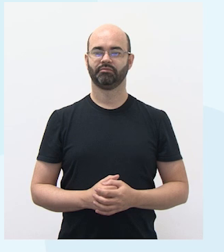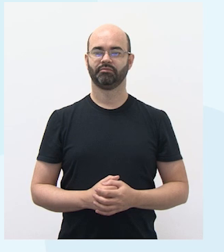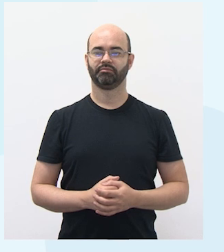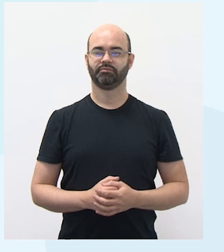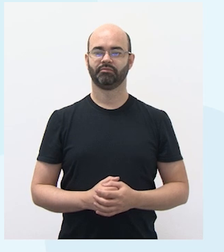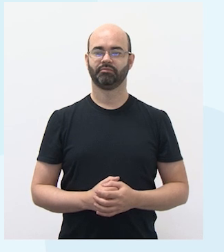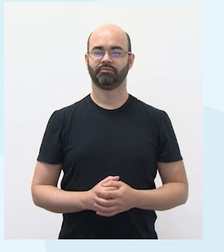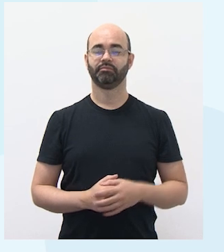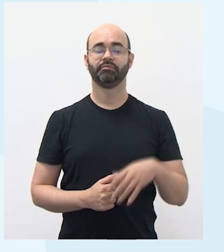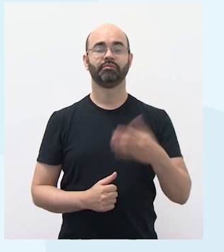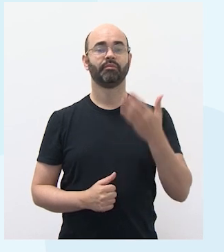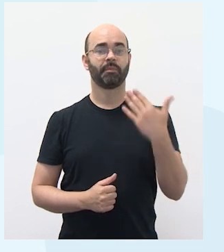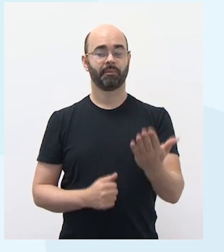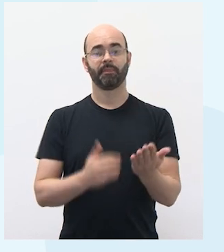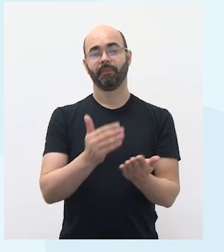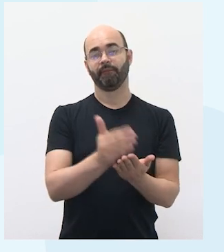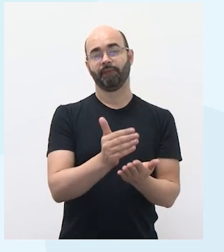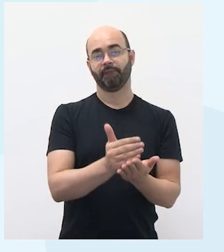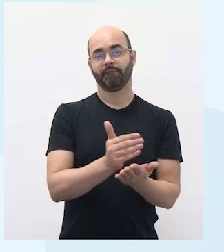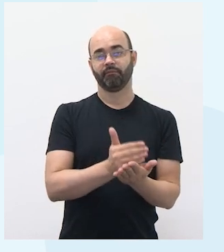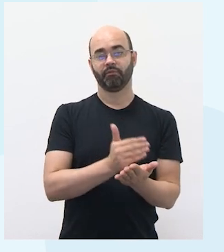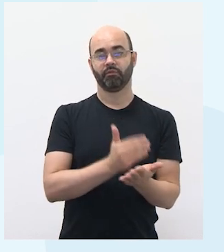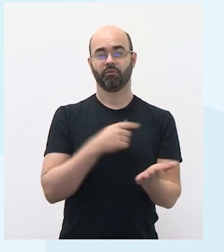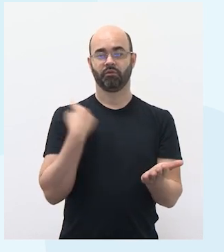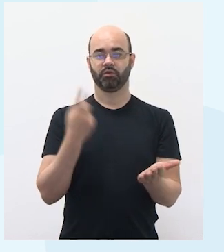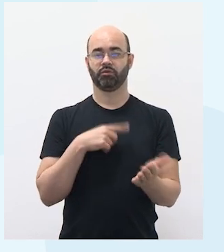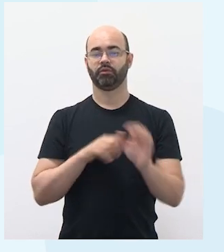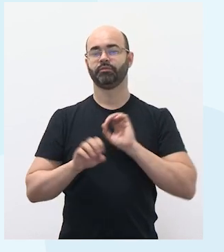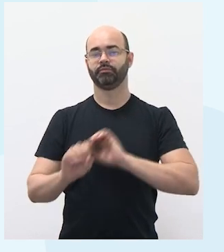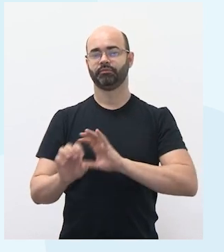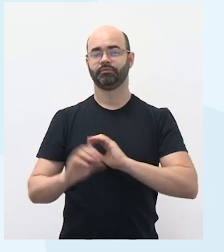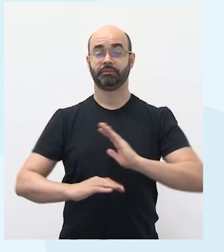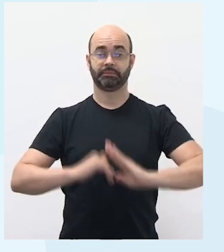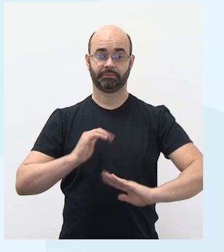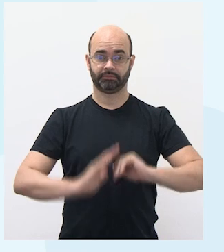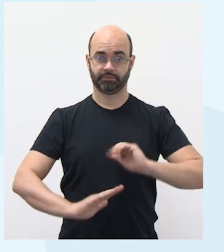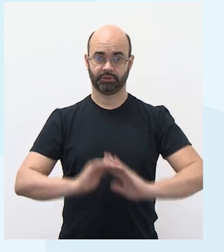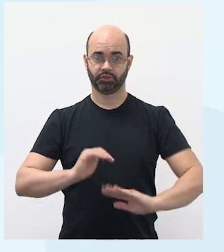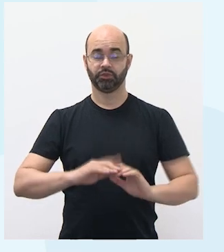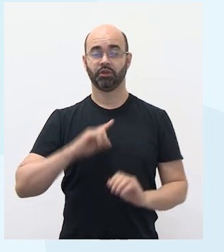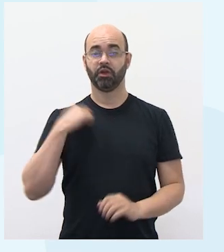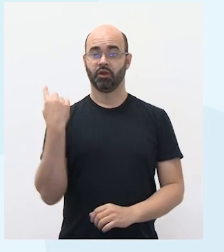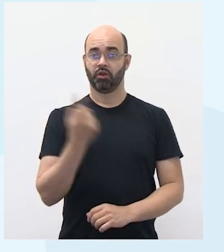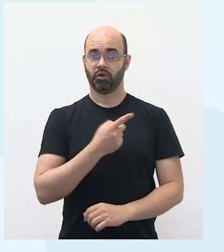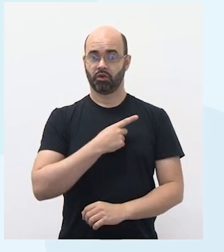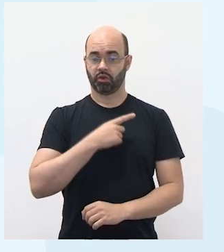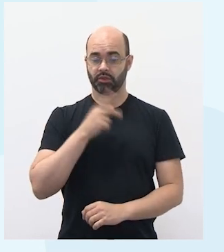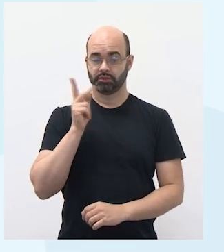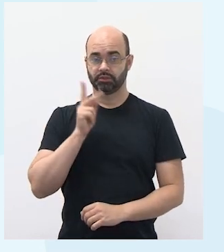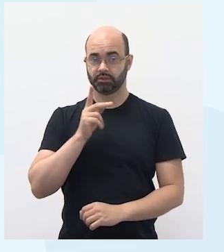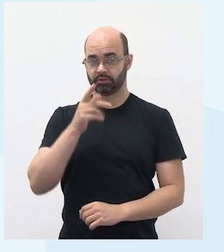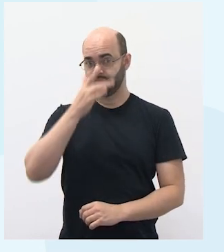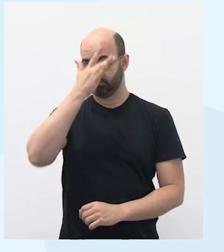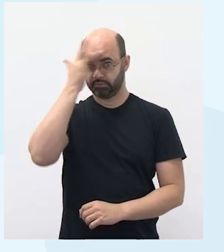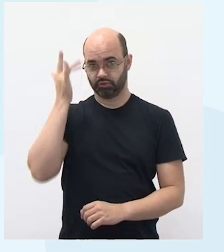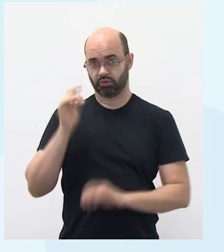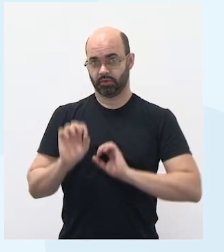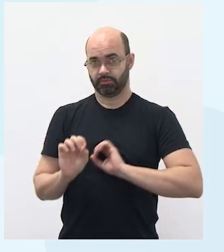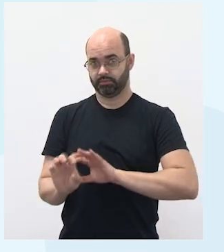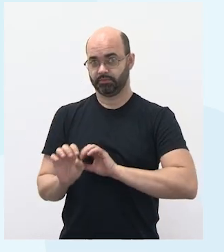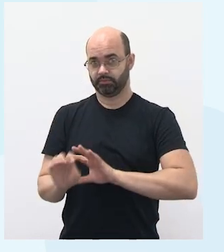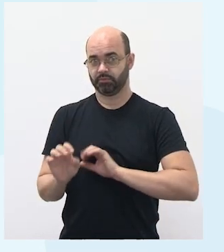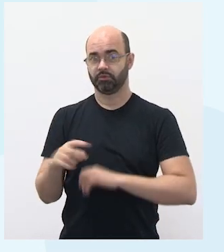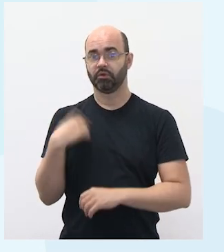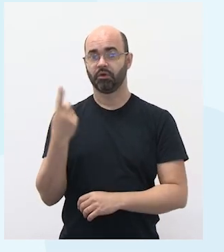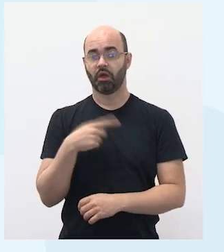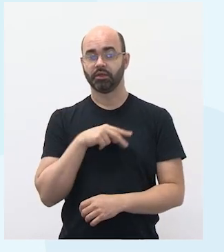curricular e educativa, nós, educadores, temos que ter um olhar diferenciado para isso,